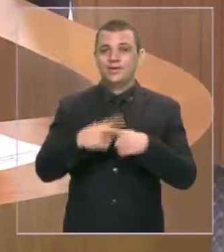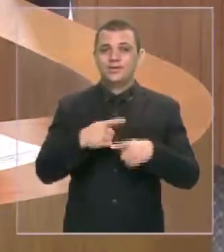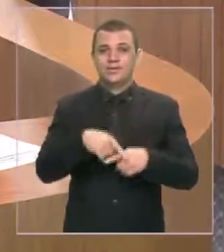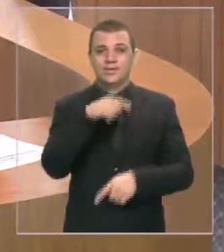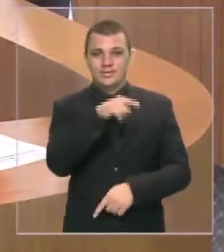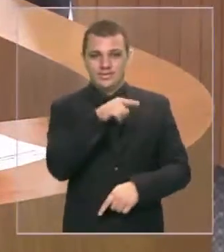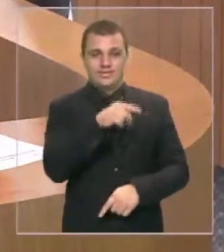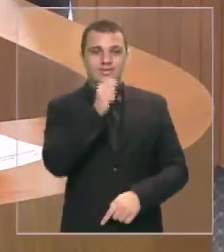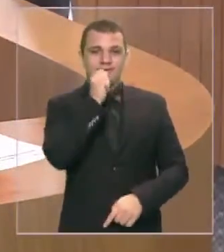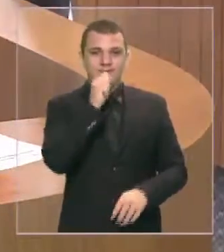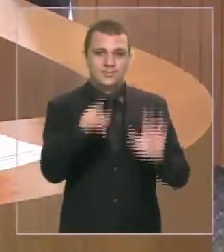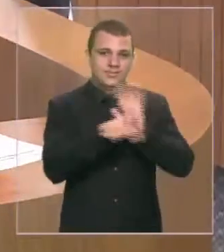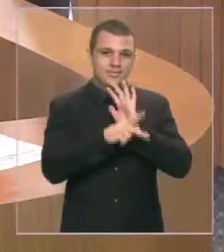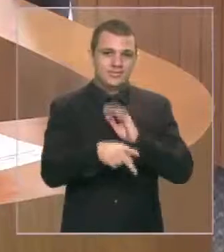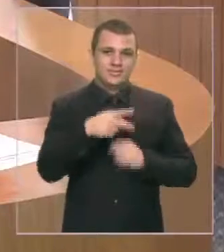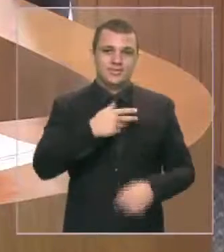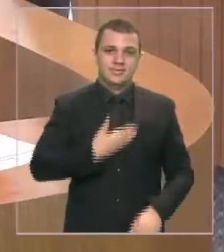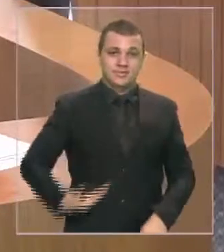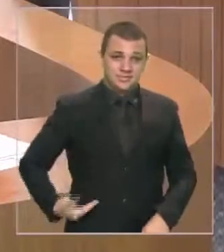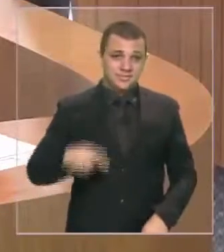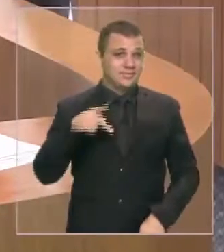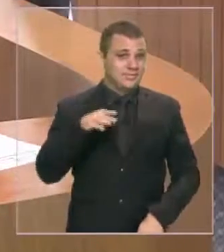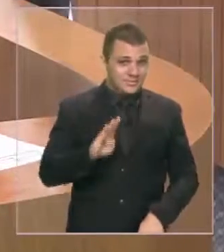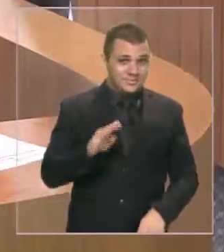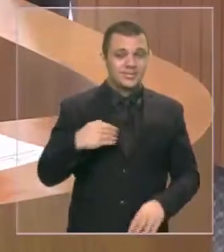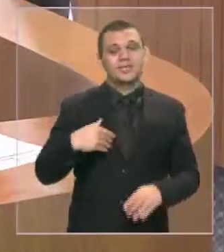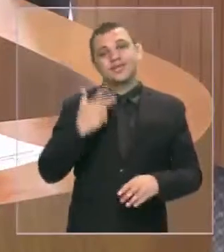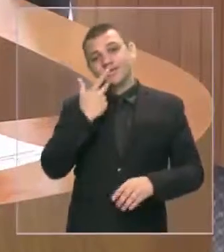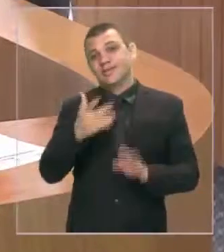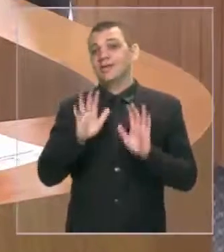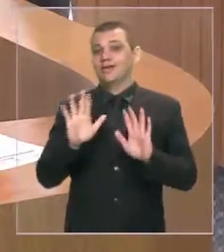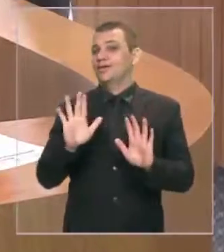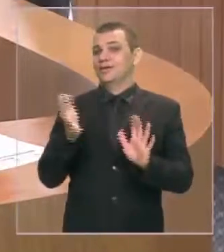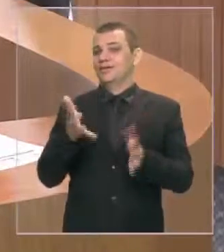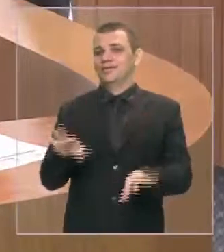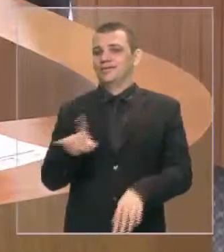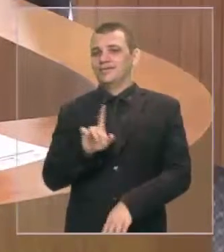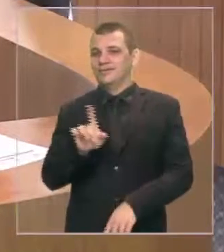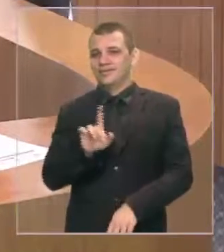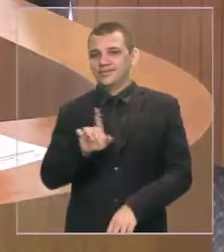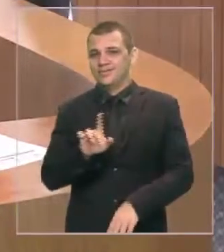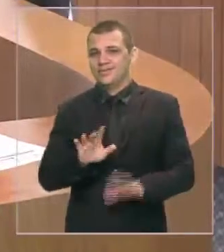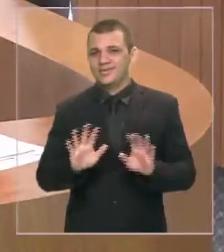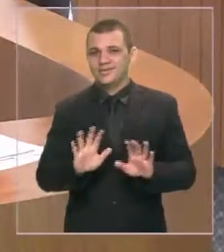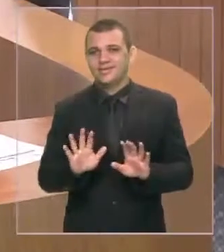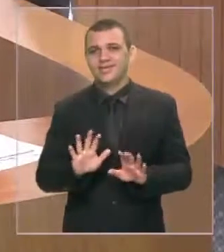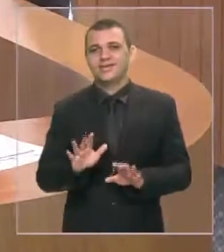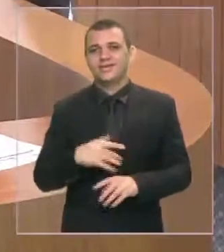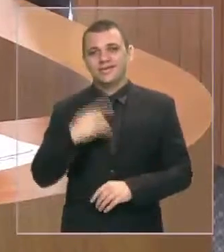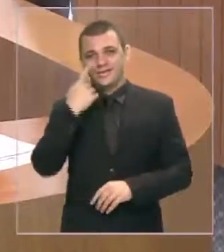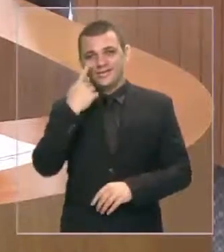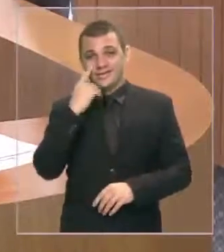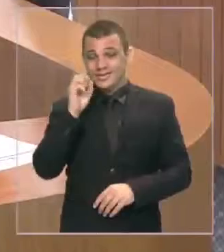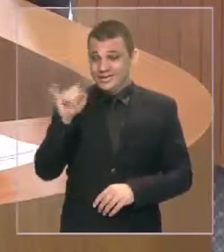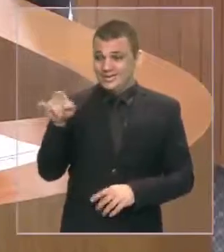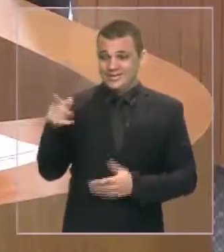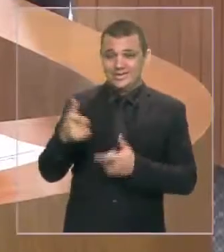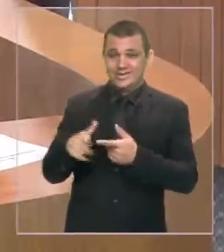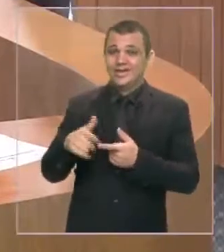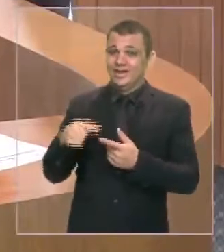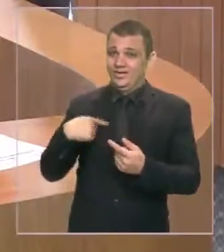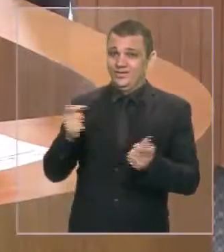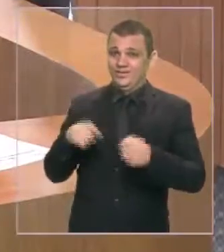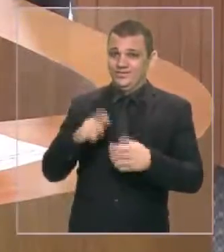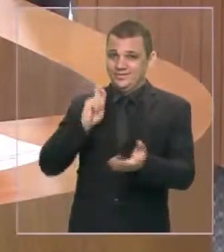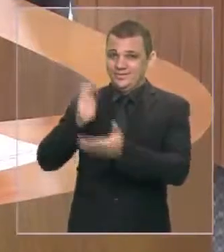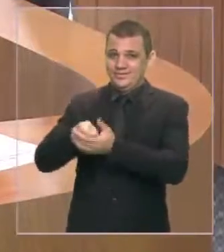querer ali. Posso até ver se o prejuízo aqui ao bem público eu posso sanar